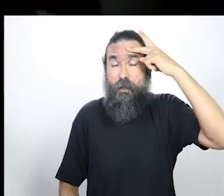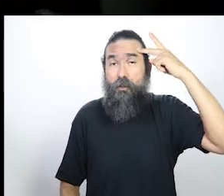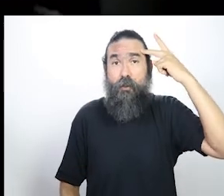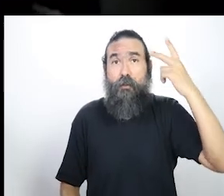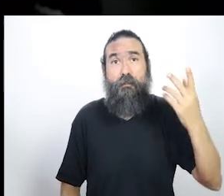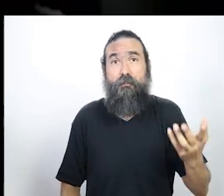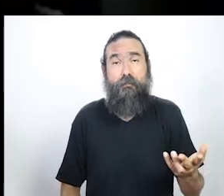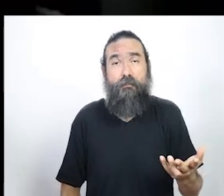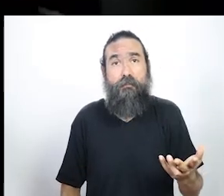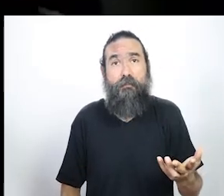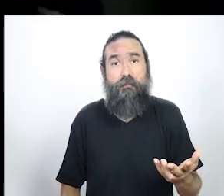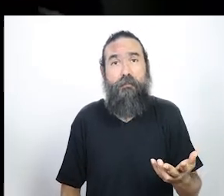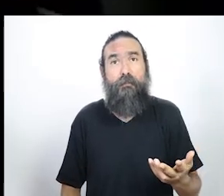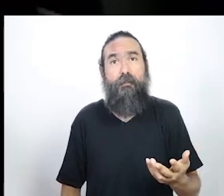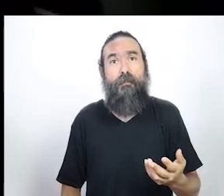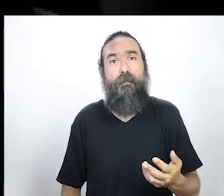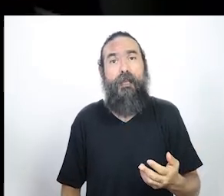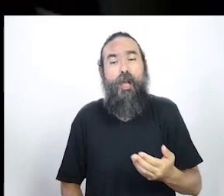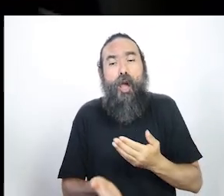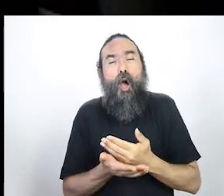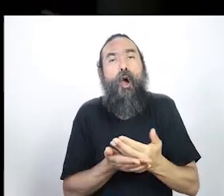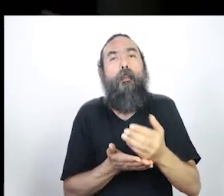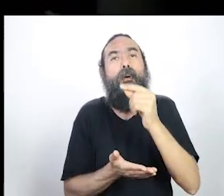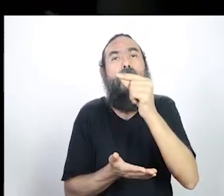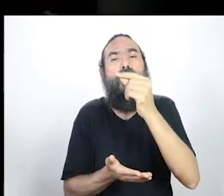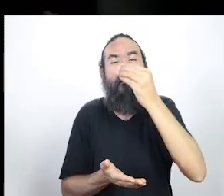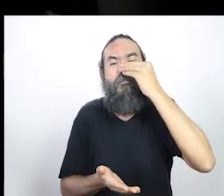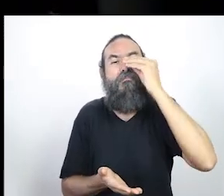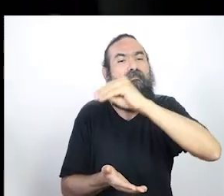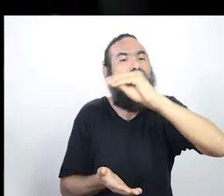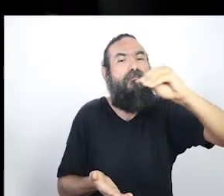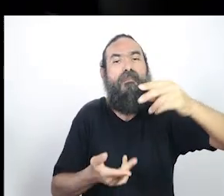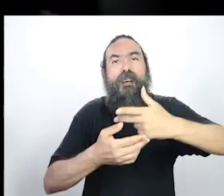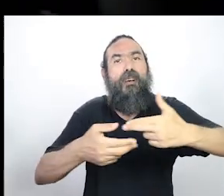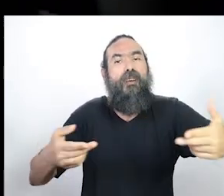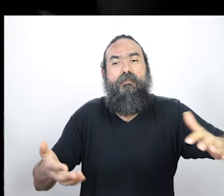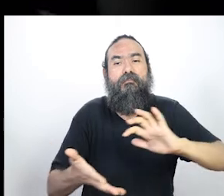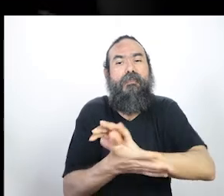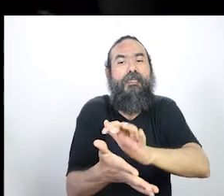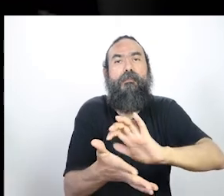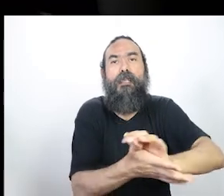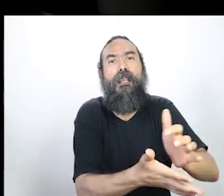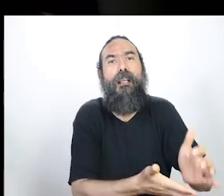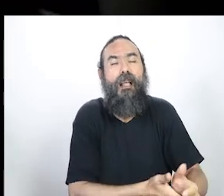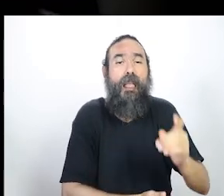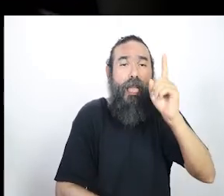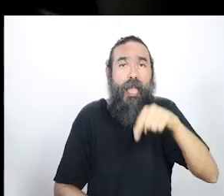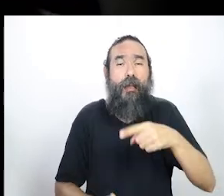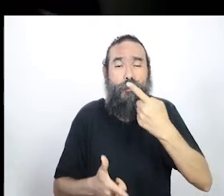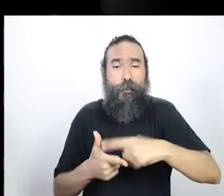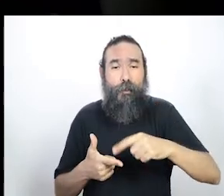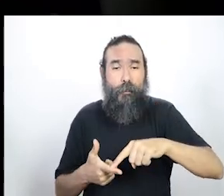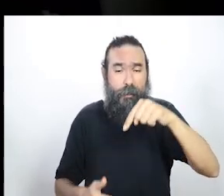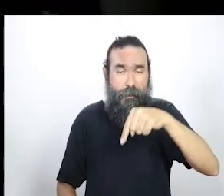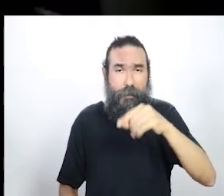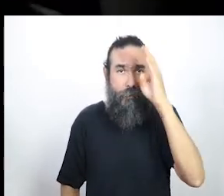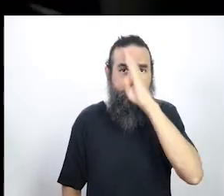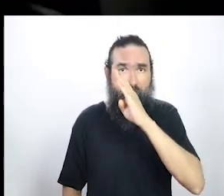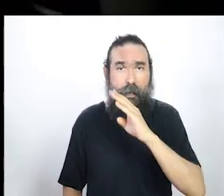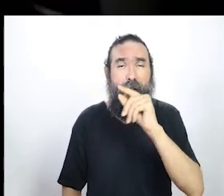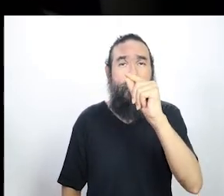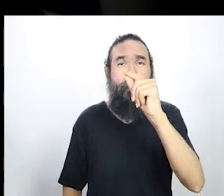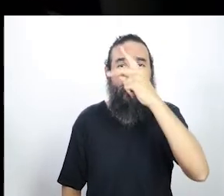ancestral, e acaba passando por cima de todo mundo. Esse é o problema do nosso país hoje. As pessoas